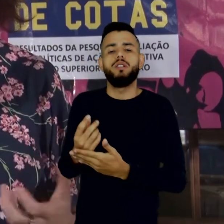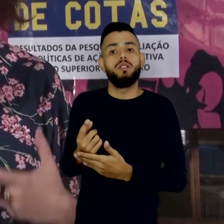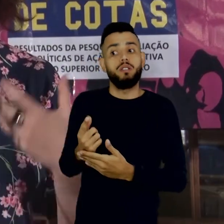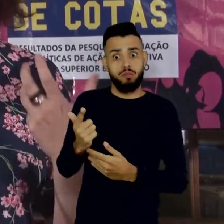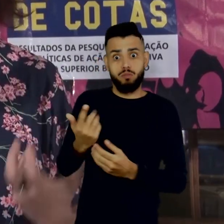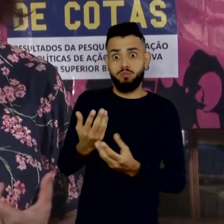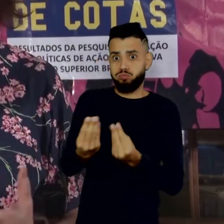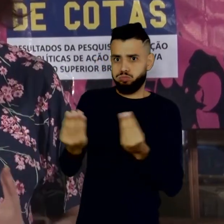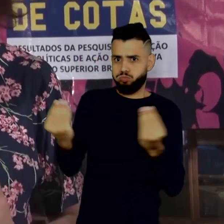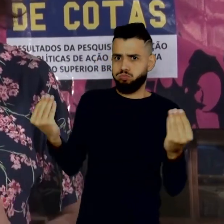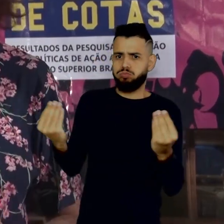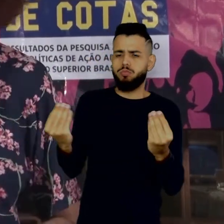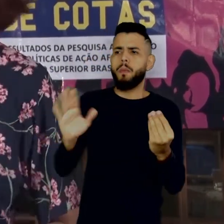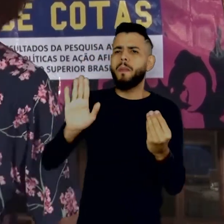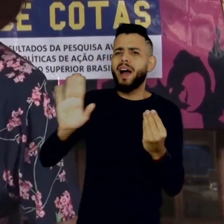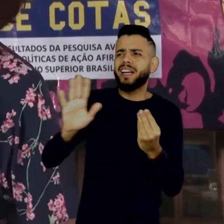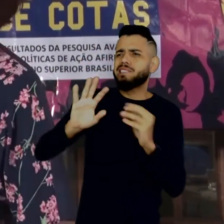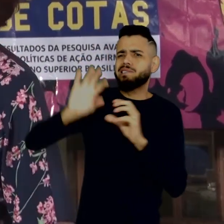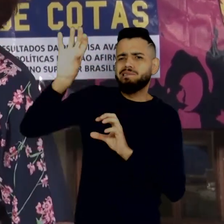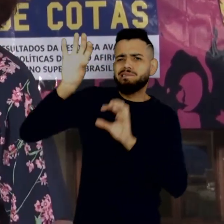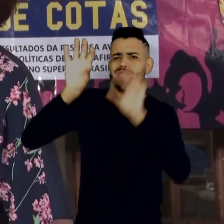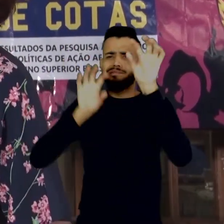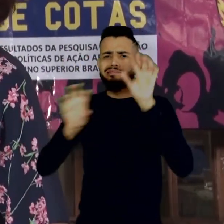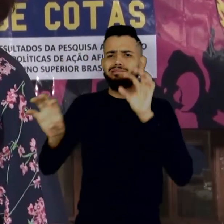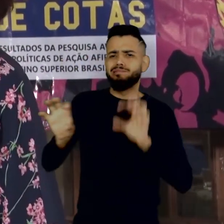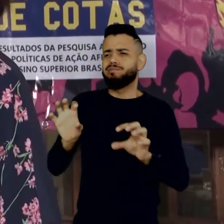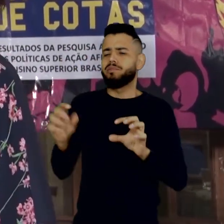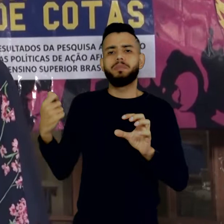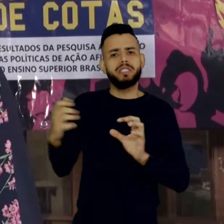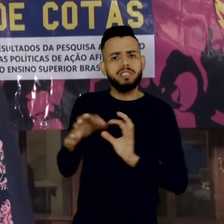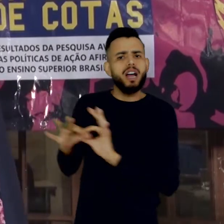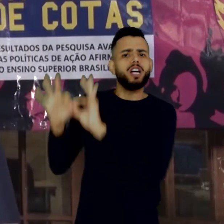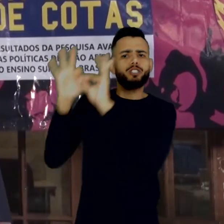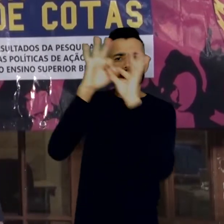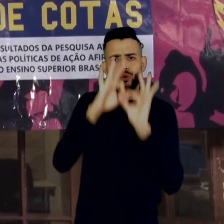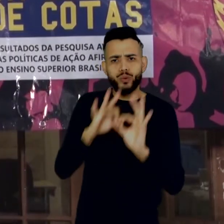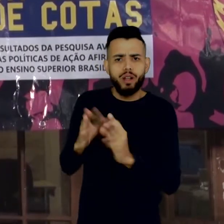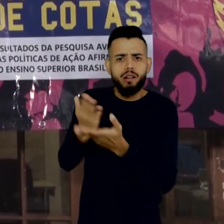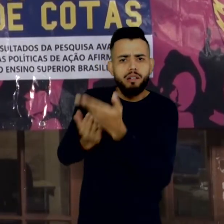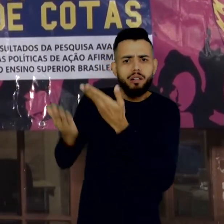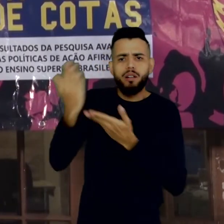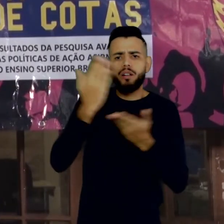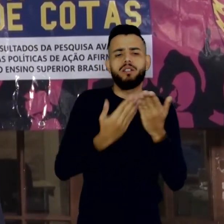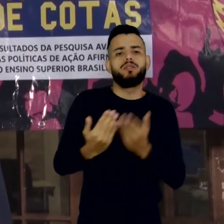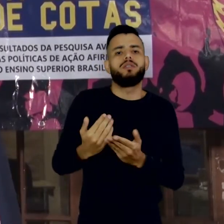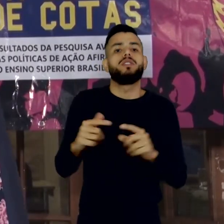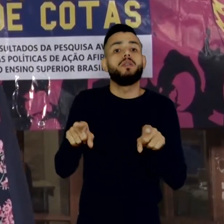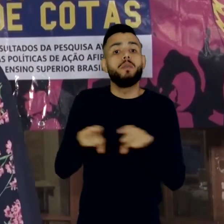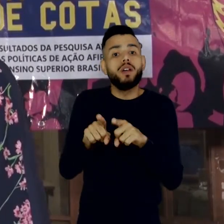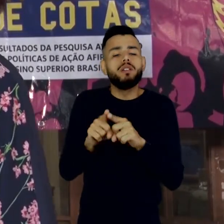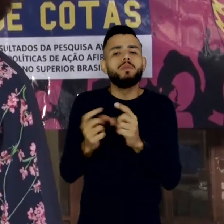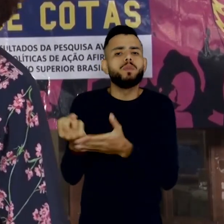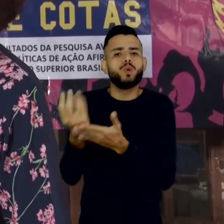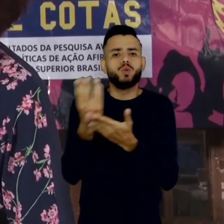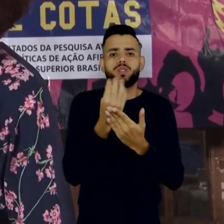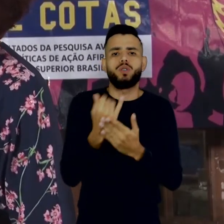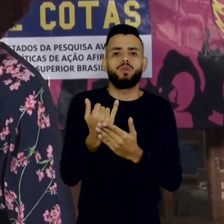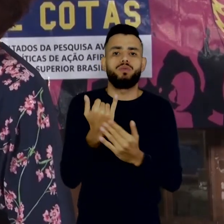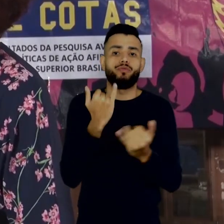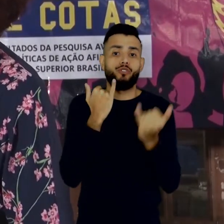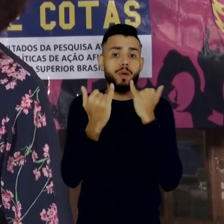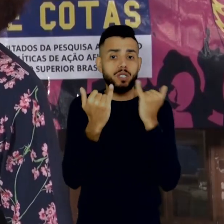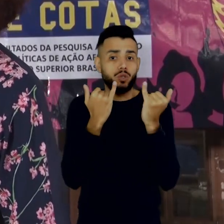robusta, mas ela é bastante desarticulada, né? Mapear e articular a produção de informações existentes